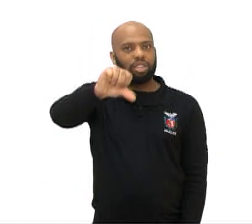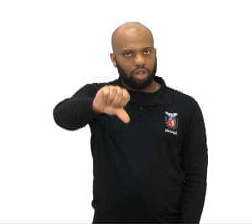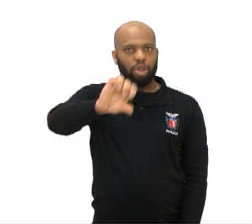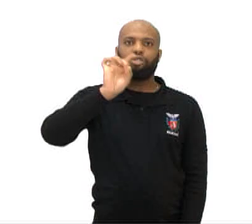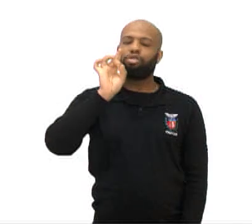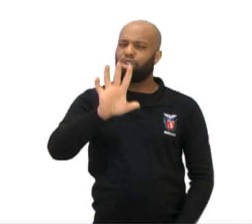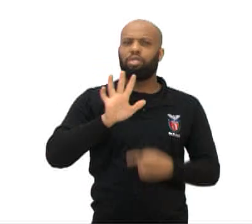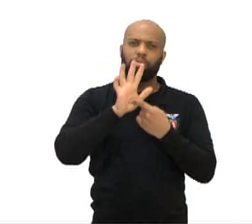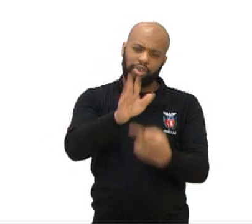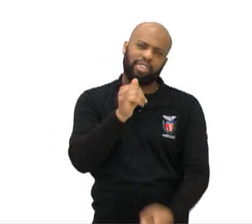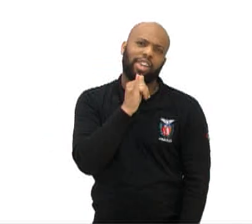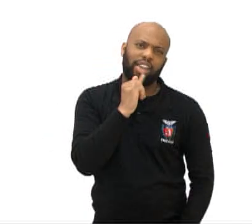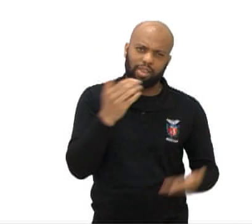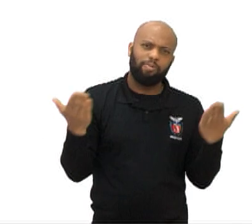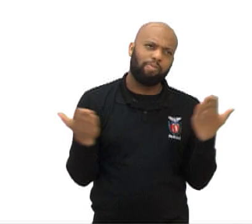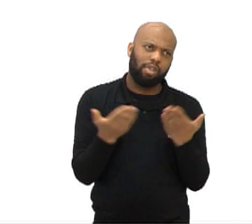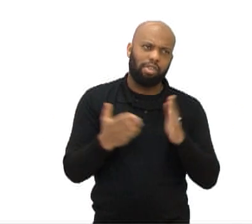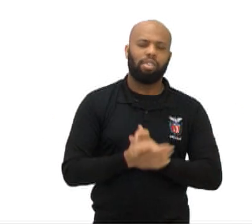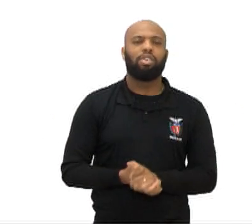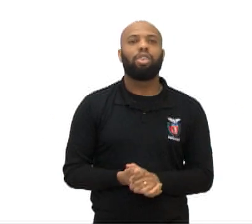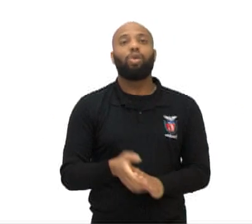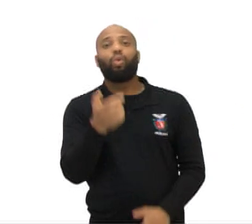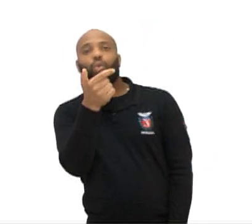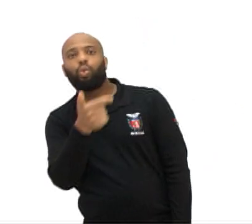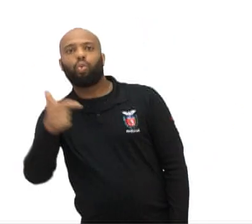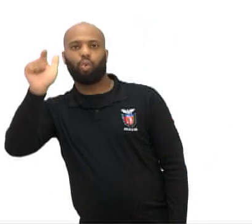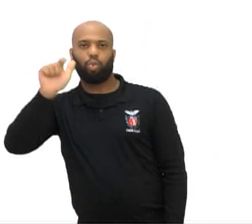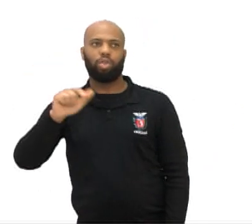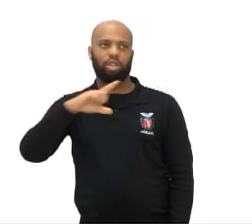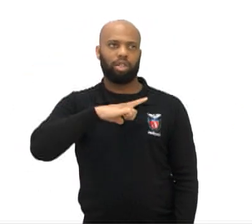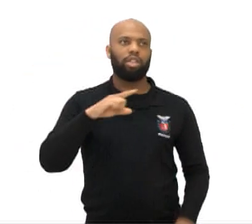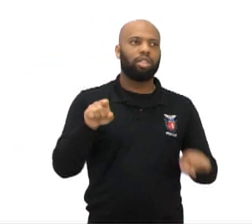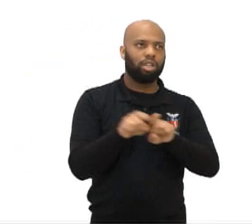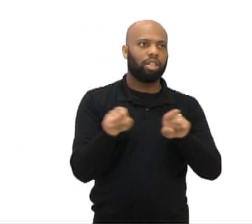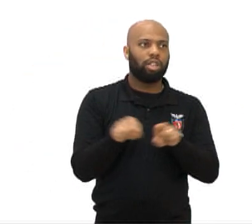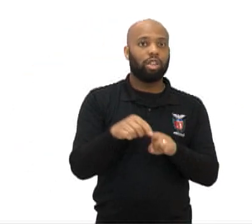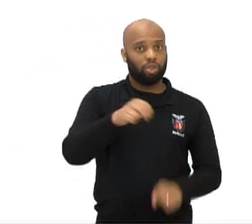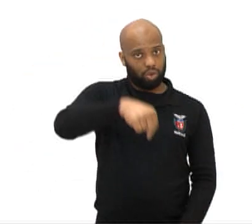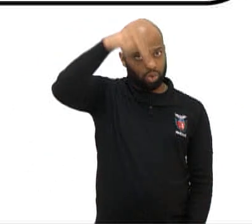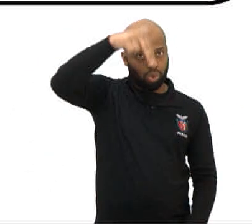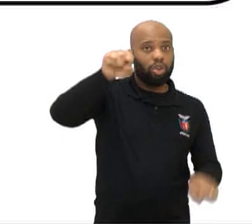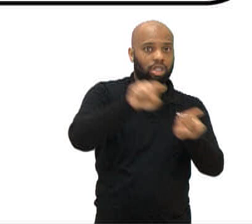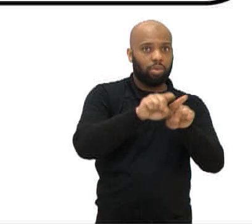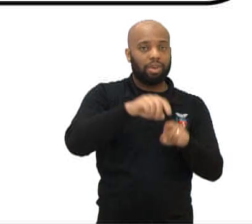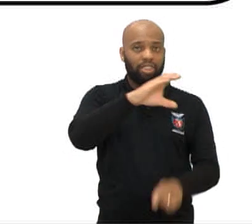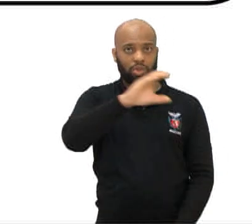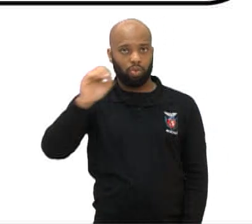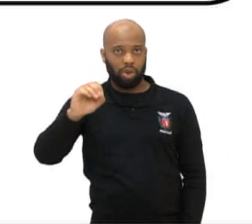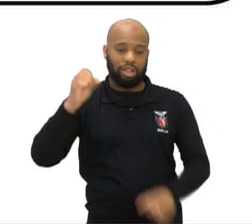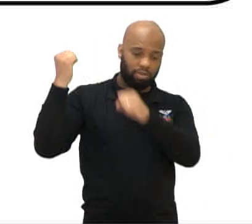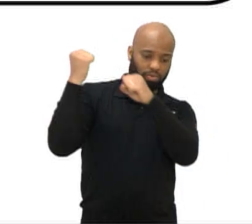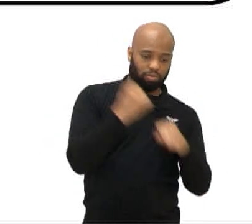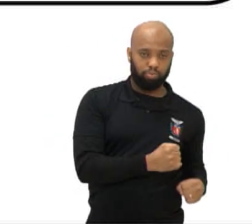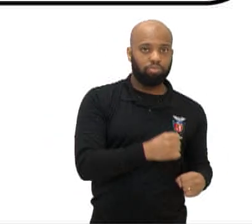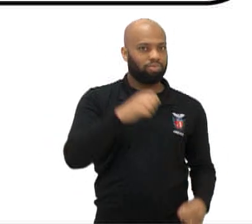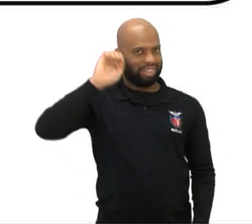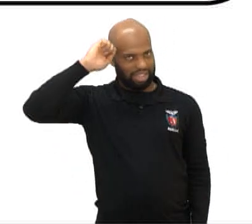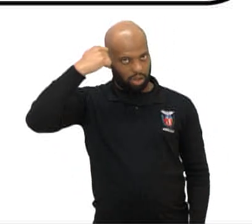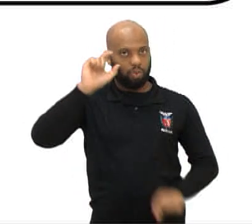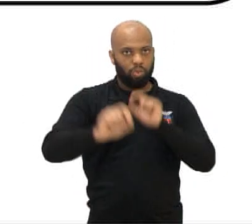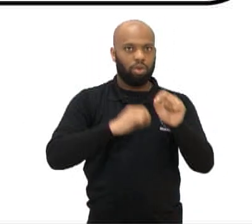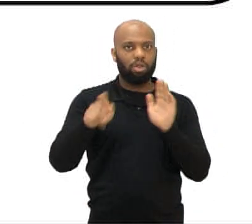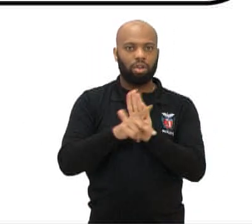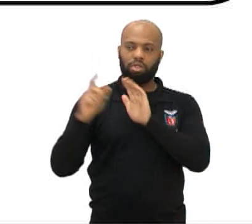para exemplificar para vocês. Outra que nós temos, tanto no Norte quanto no Centro-Oeste, são as